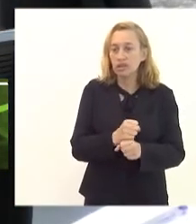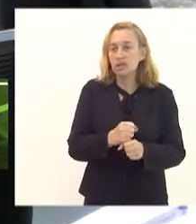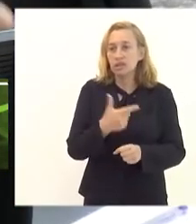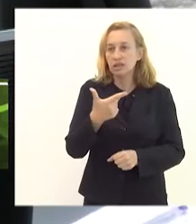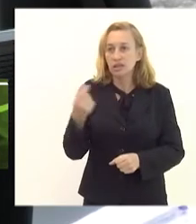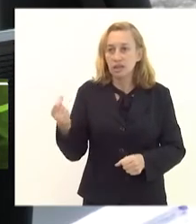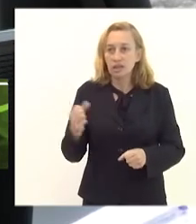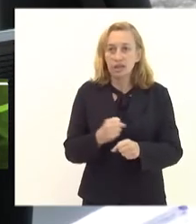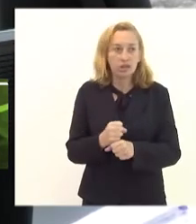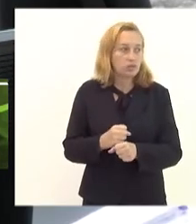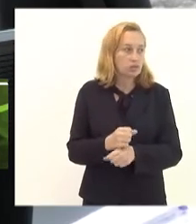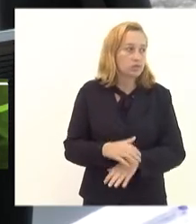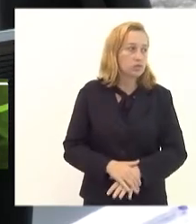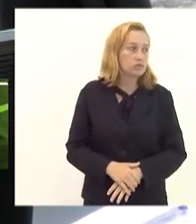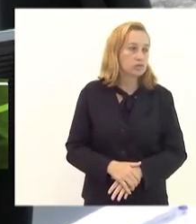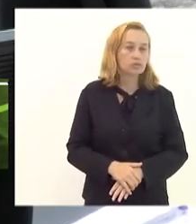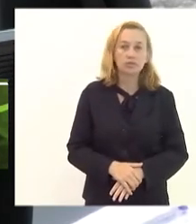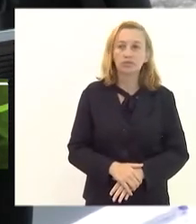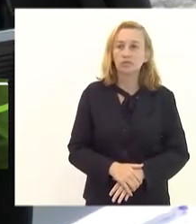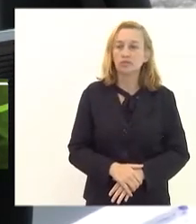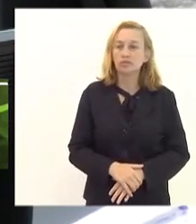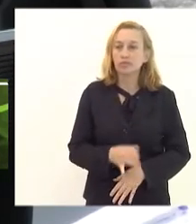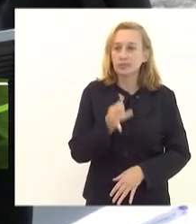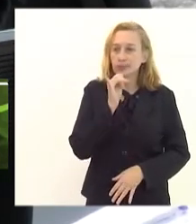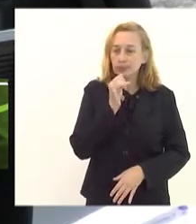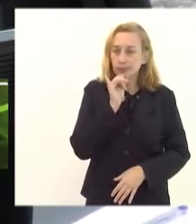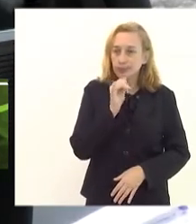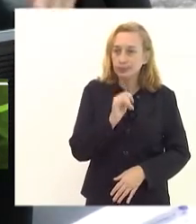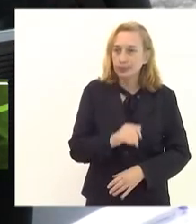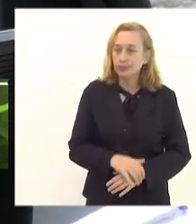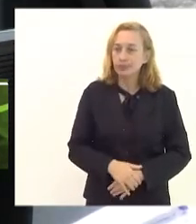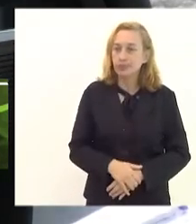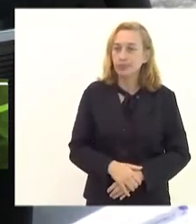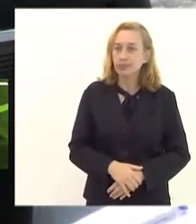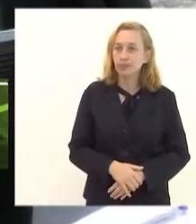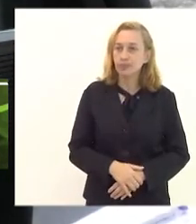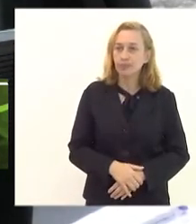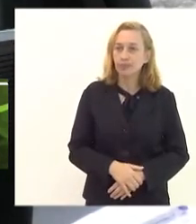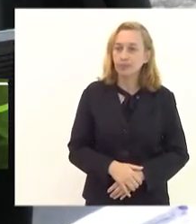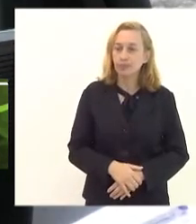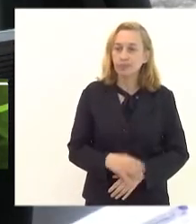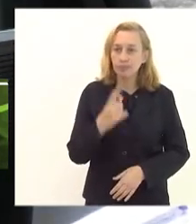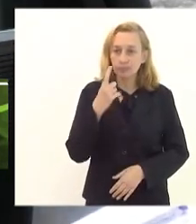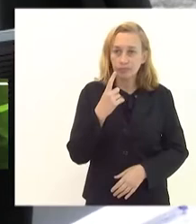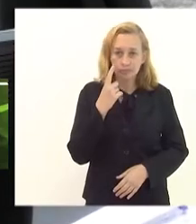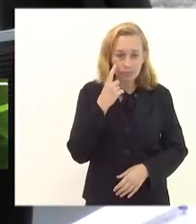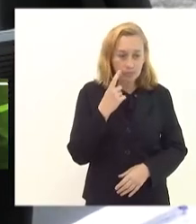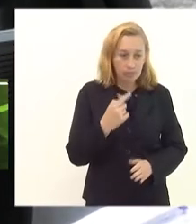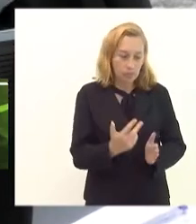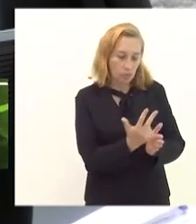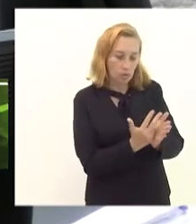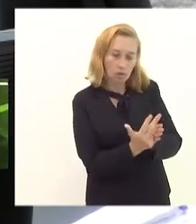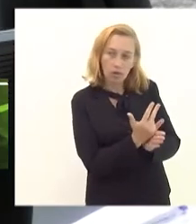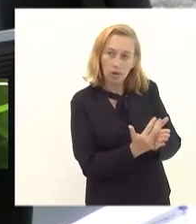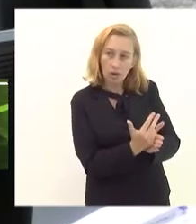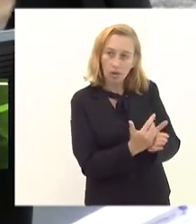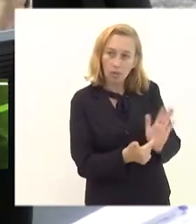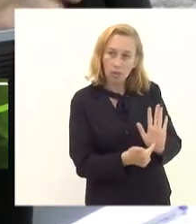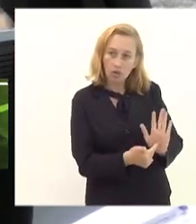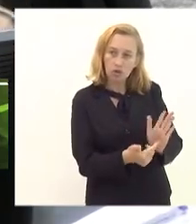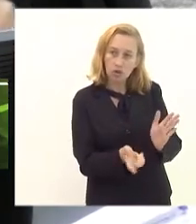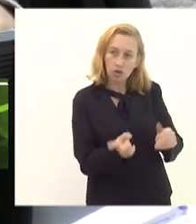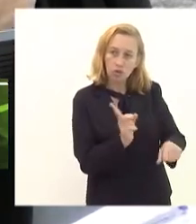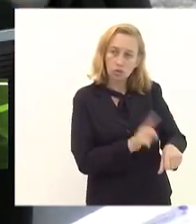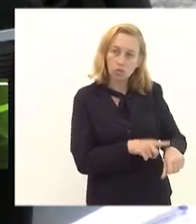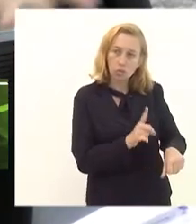100 anos. Demarcar, por exemplo, depois de discussão técnica, demarcar no local, através dos mapas que ele vai plotar, o tempo